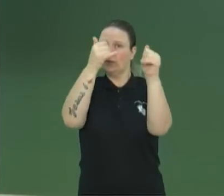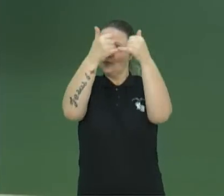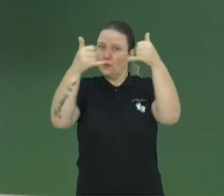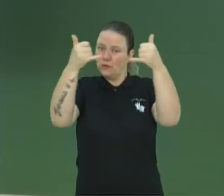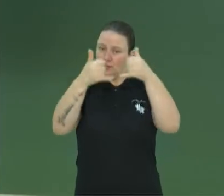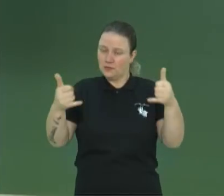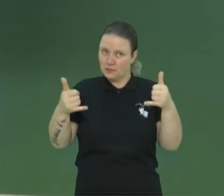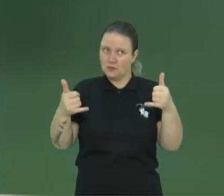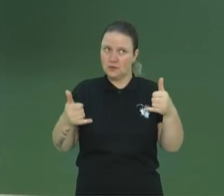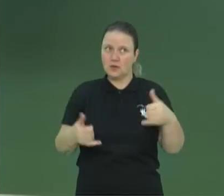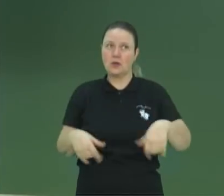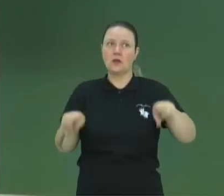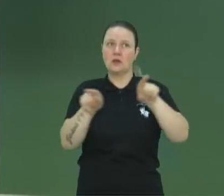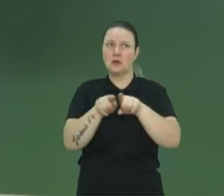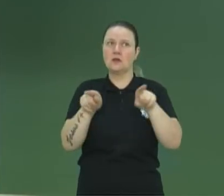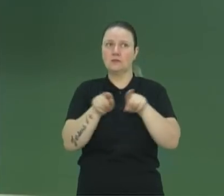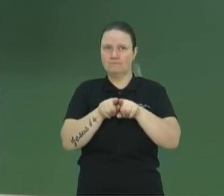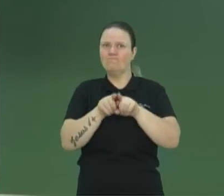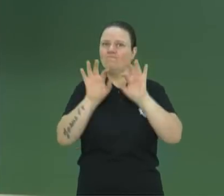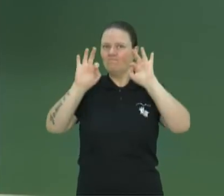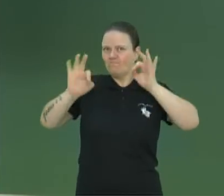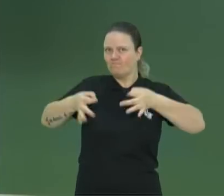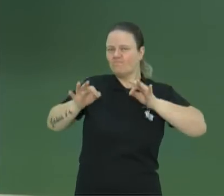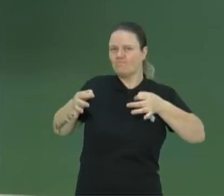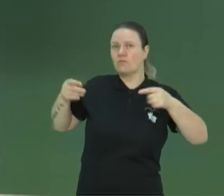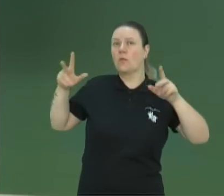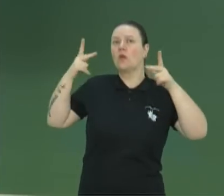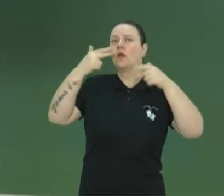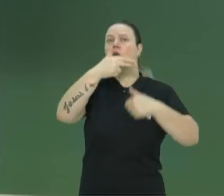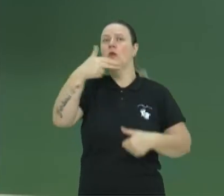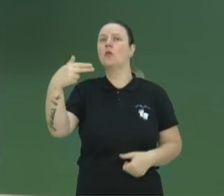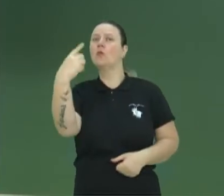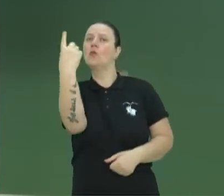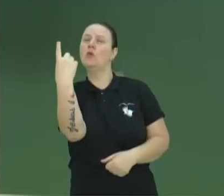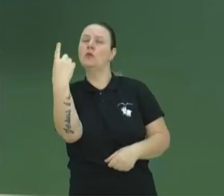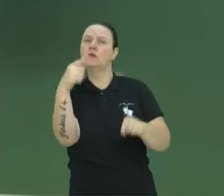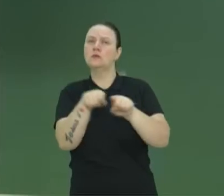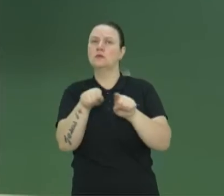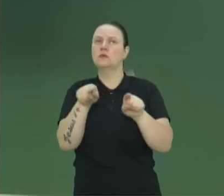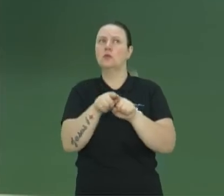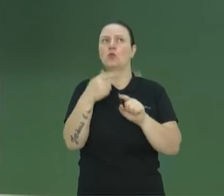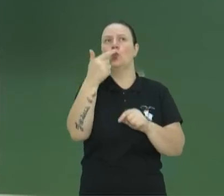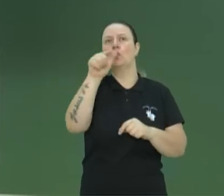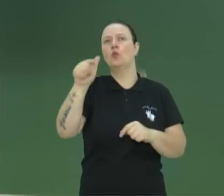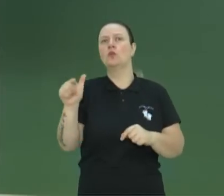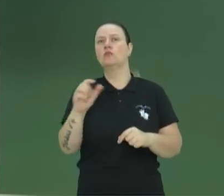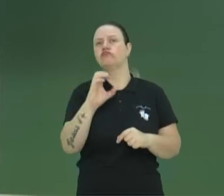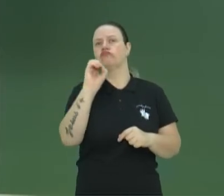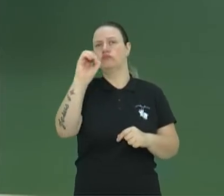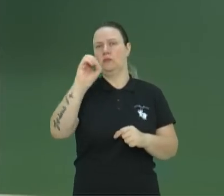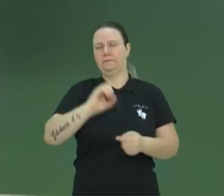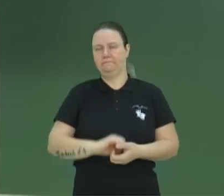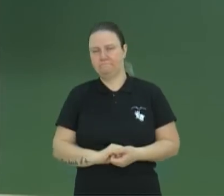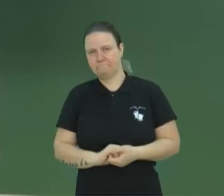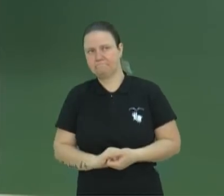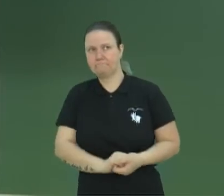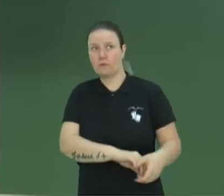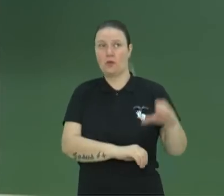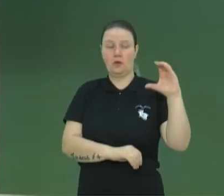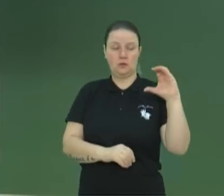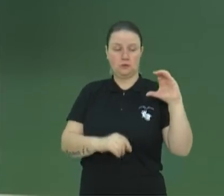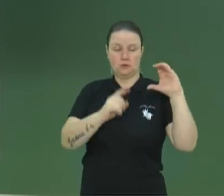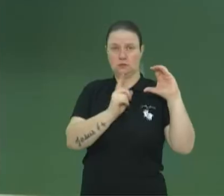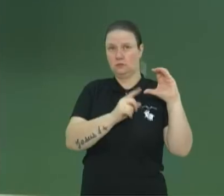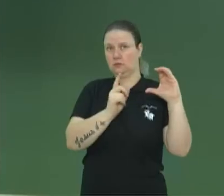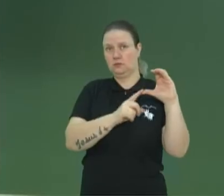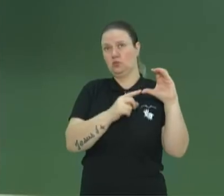principal, ó, todos os elementos dela são igual a 1 e os demais são elementos nulos. Na matriz C, a